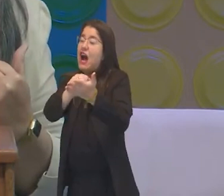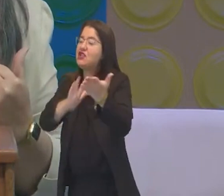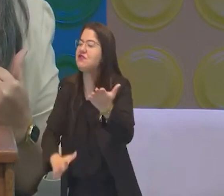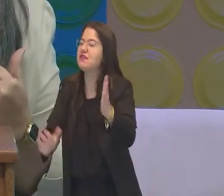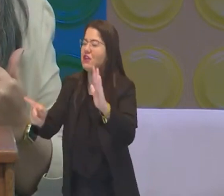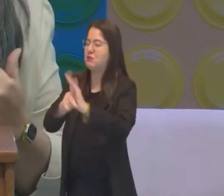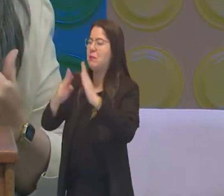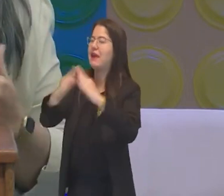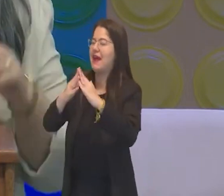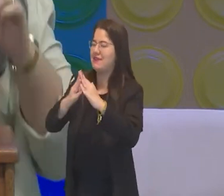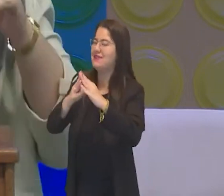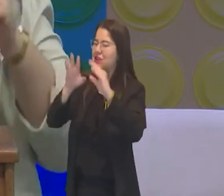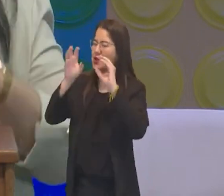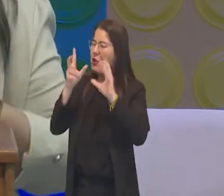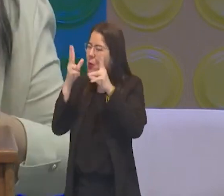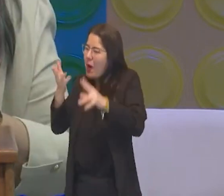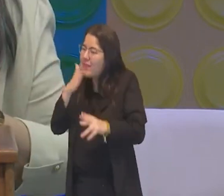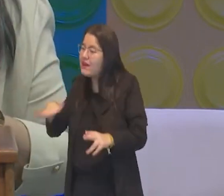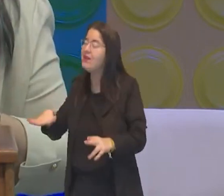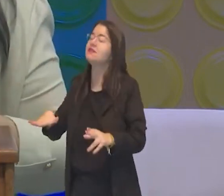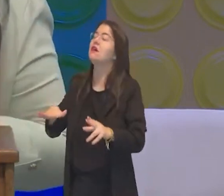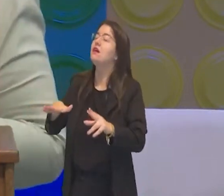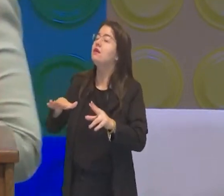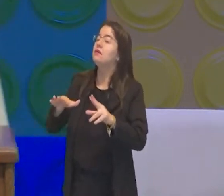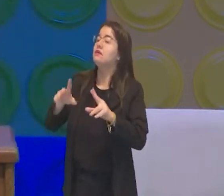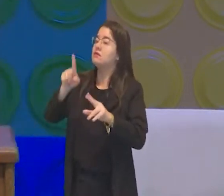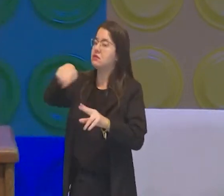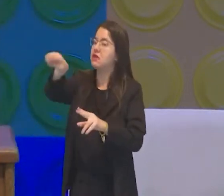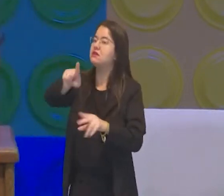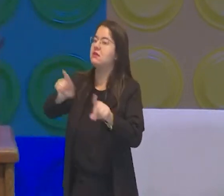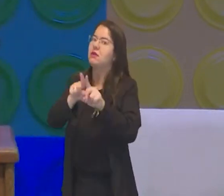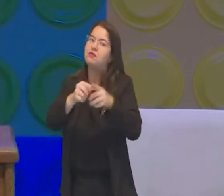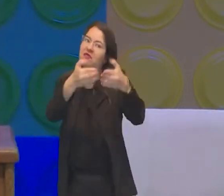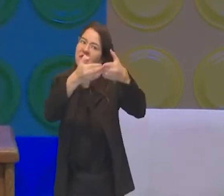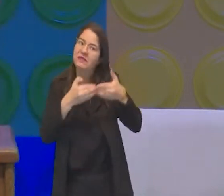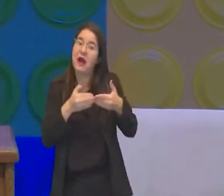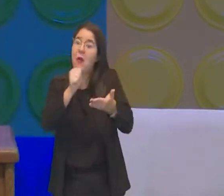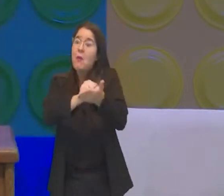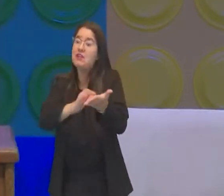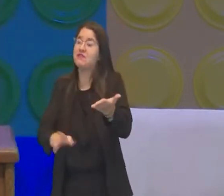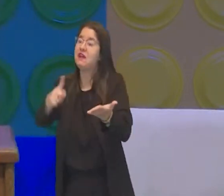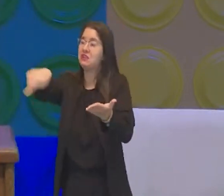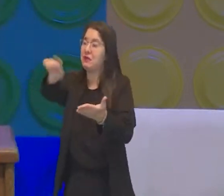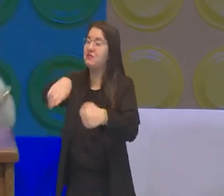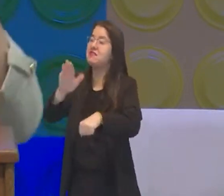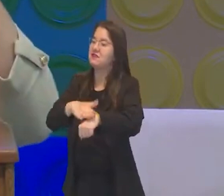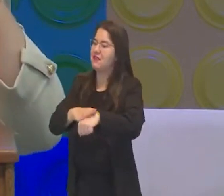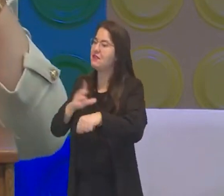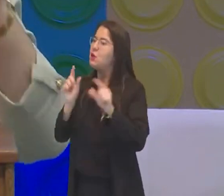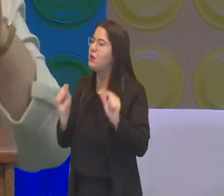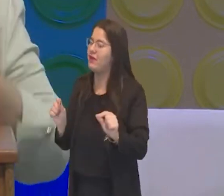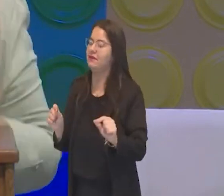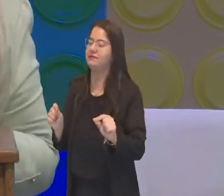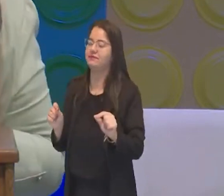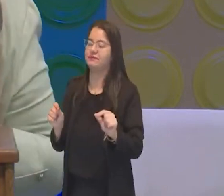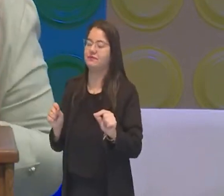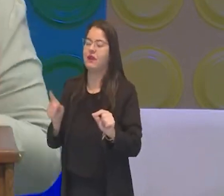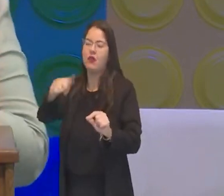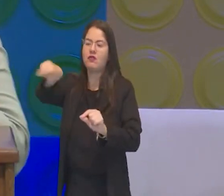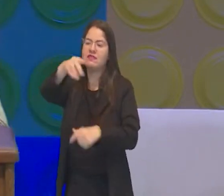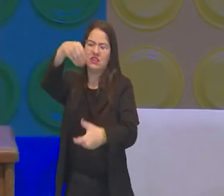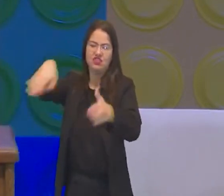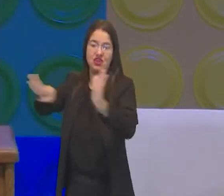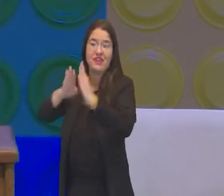no Verde. Vou dar uma tarefinha aqui hoje. Pastor, com licença, eu vou dar uma tarefinha. Tarefinha de